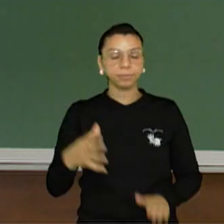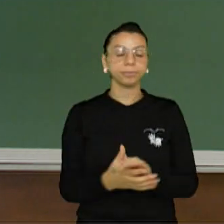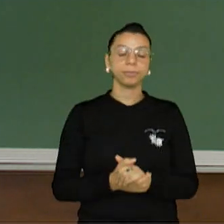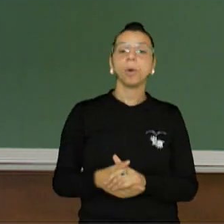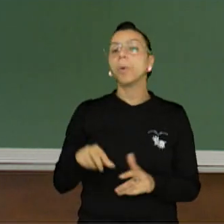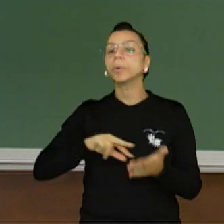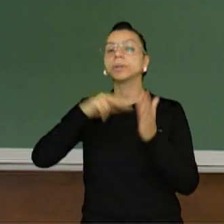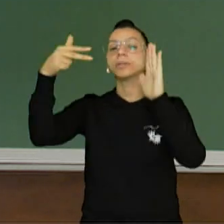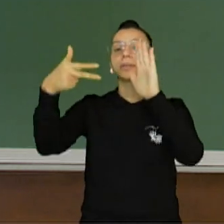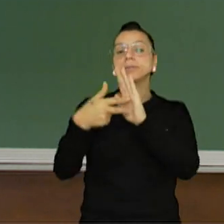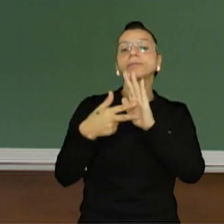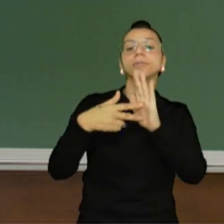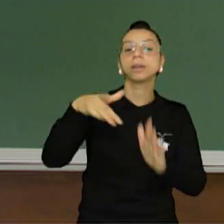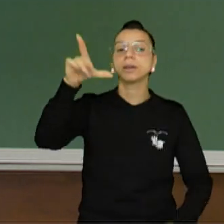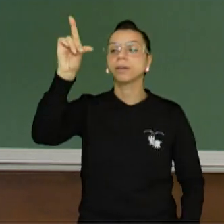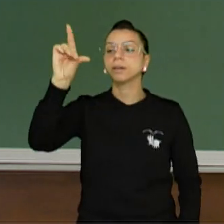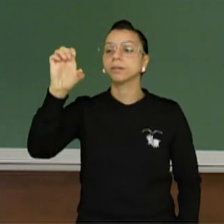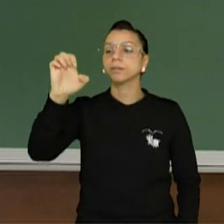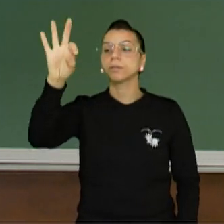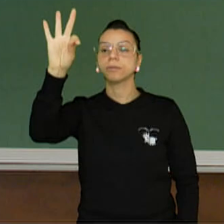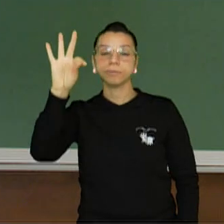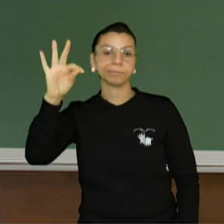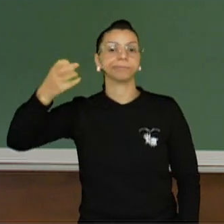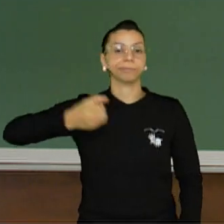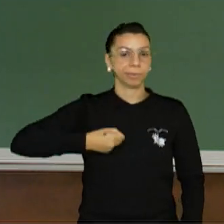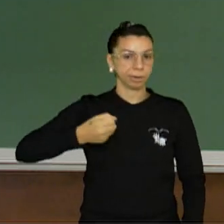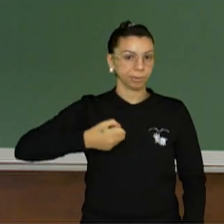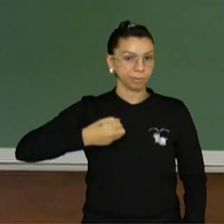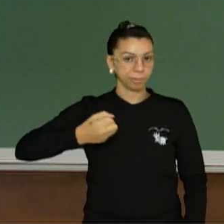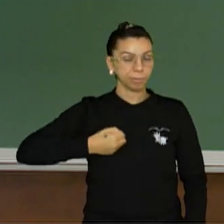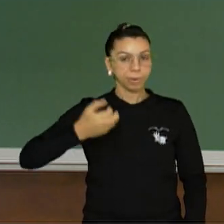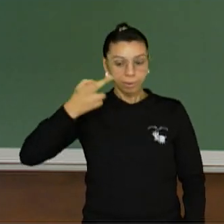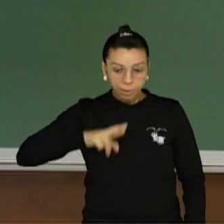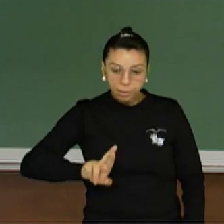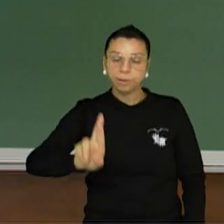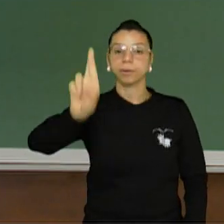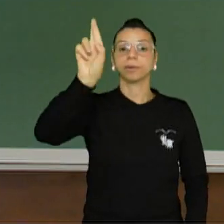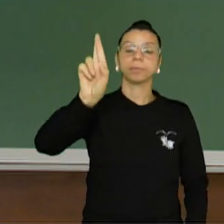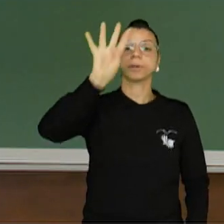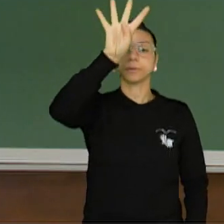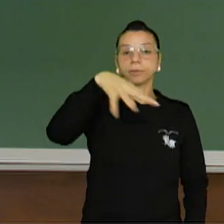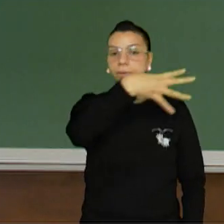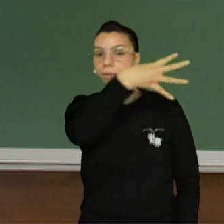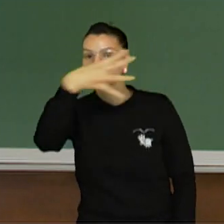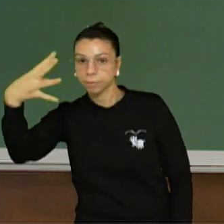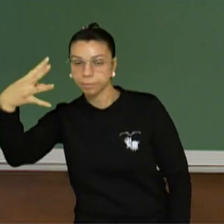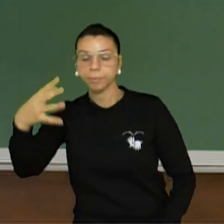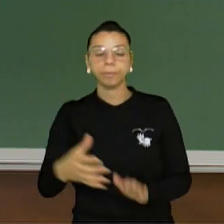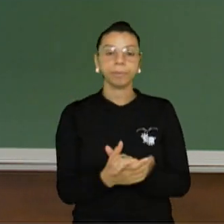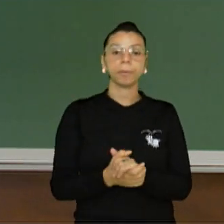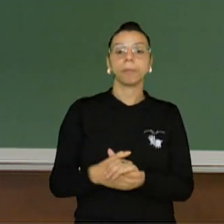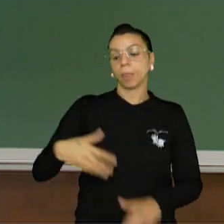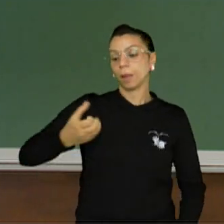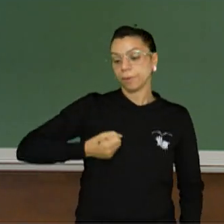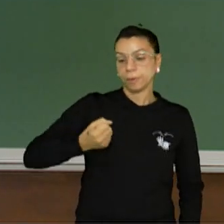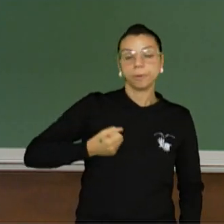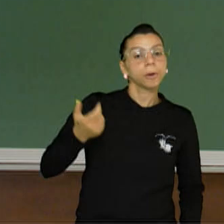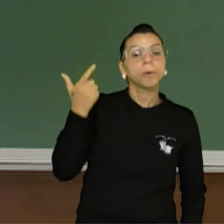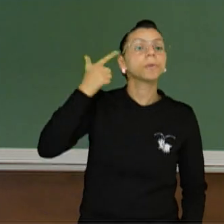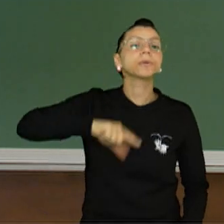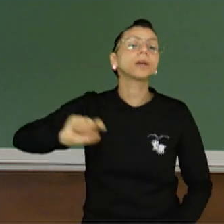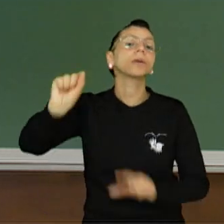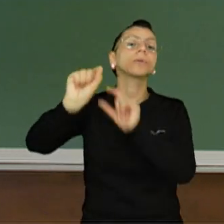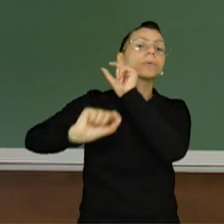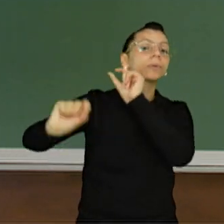são os determinantes? O determinante é um número que ele representa a matriz inteira. E com esse número a gente consegue fazer